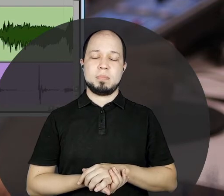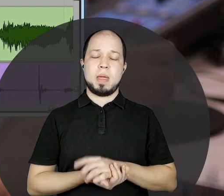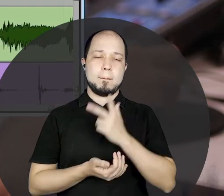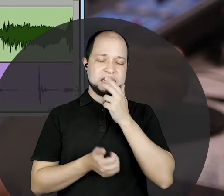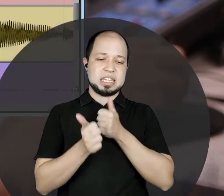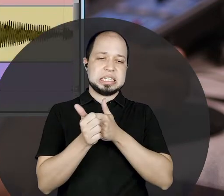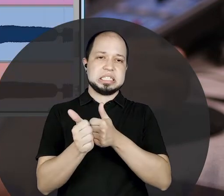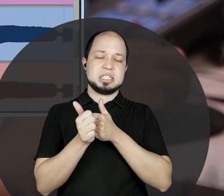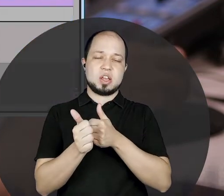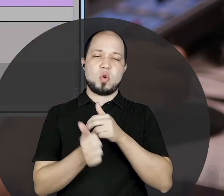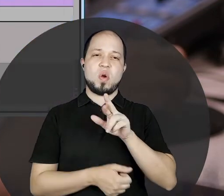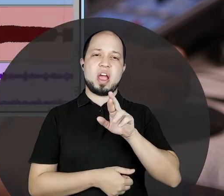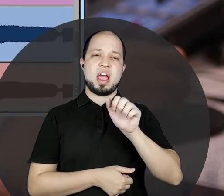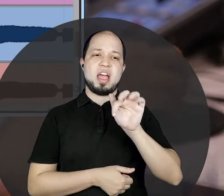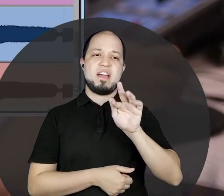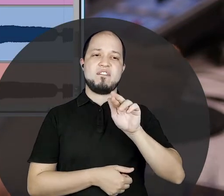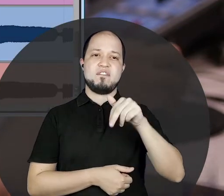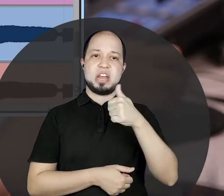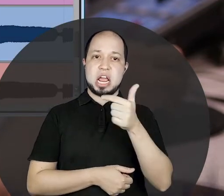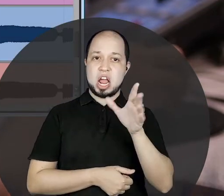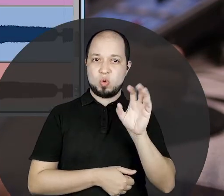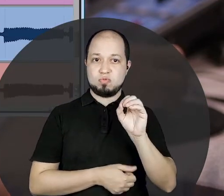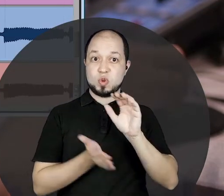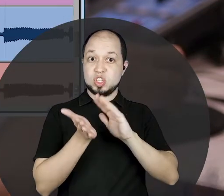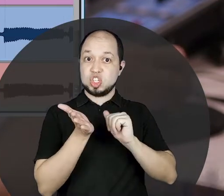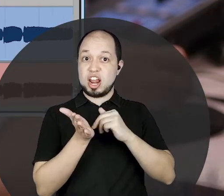pra. Ele ainda vai lançar essa música.